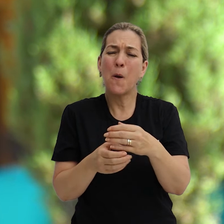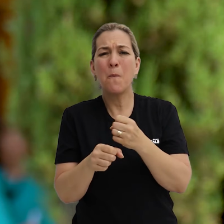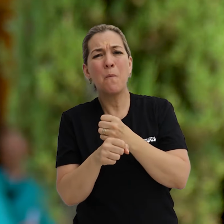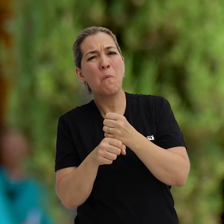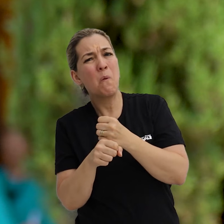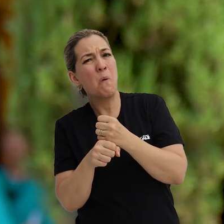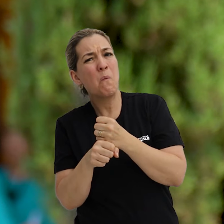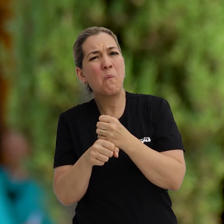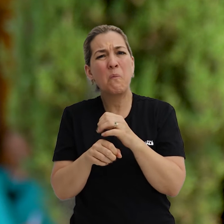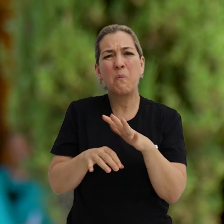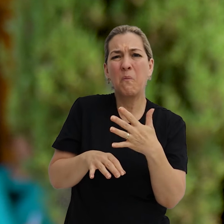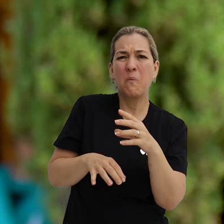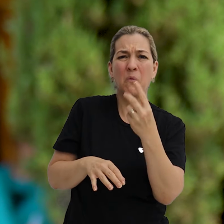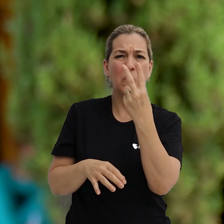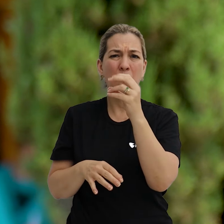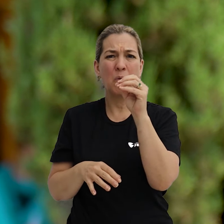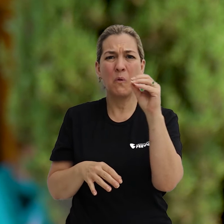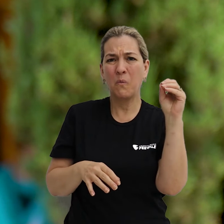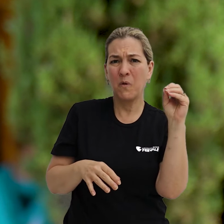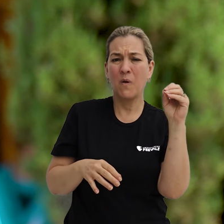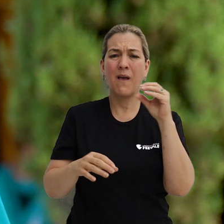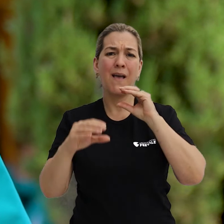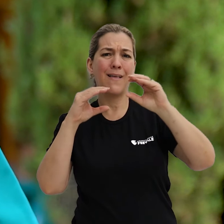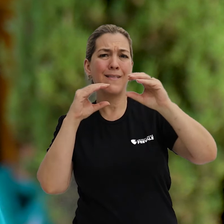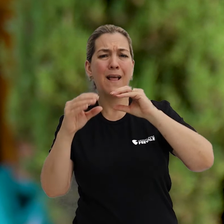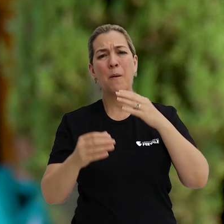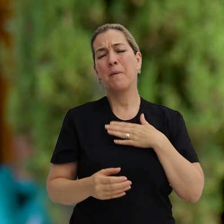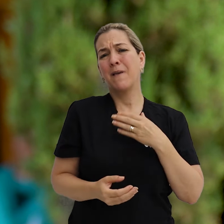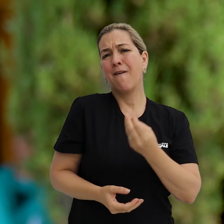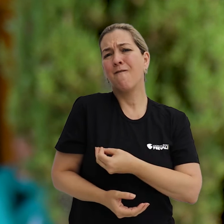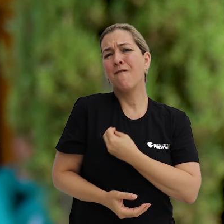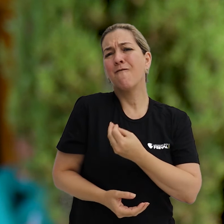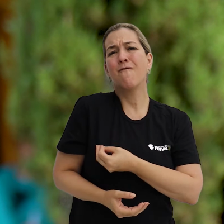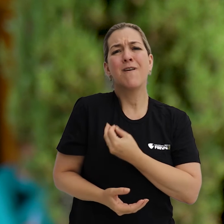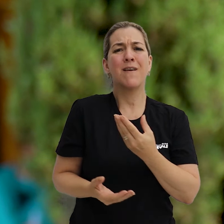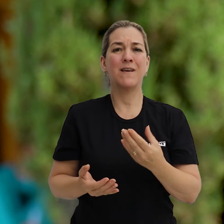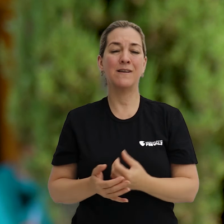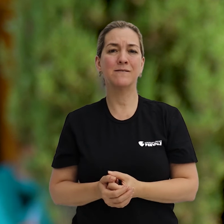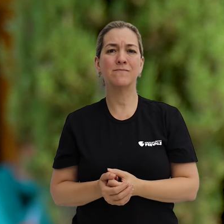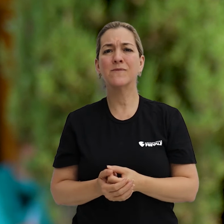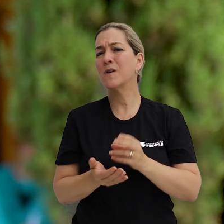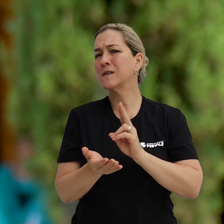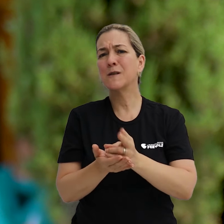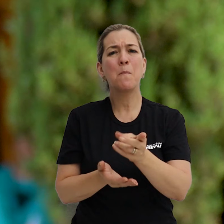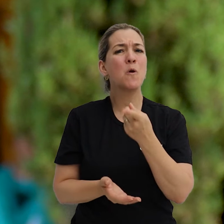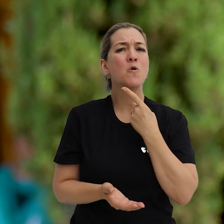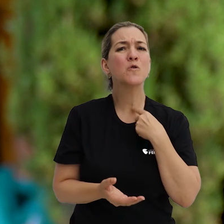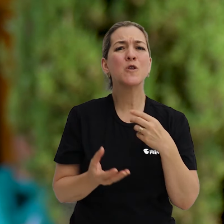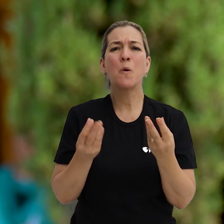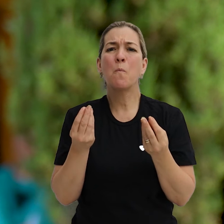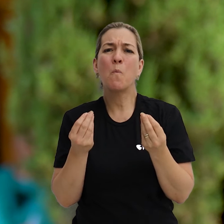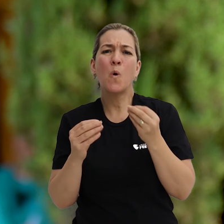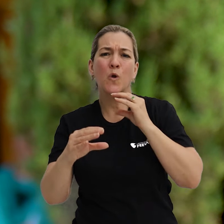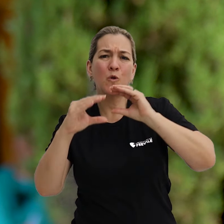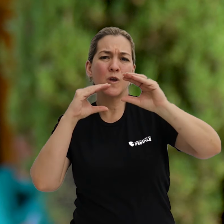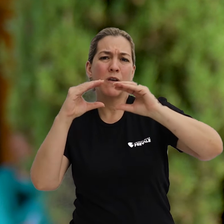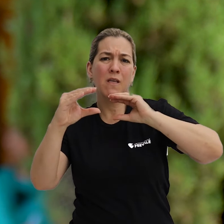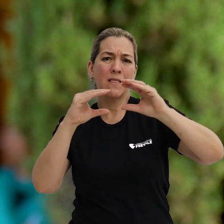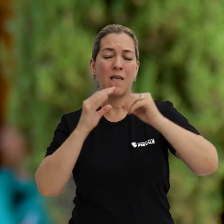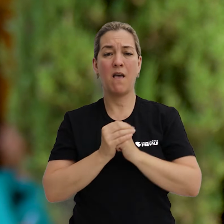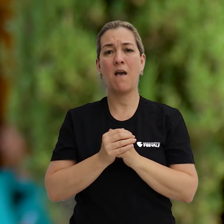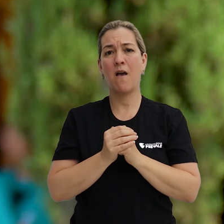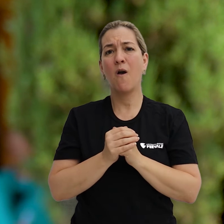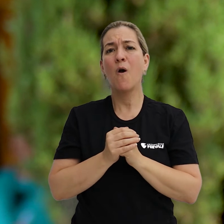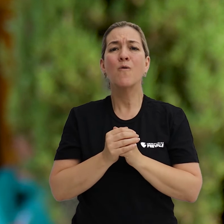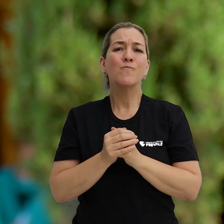2000. Cantar para mim é cantar é viver. Eu sempre gostei muito de cantar. Quando